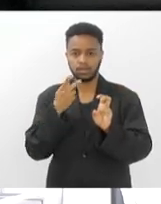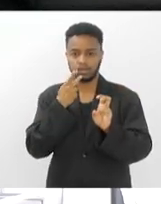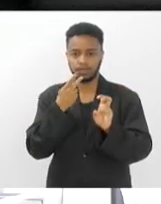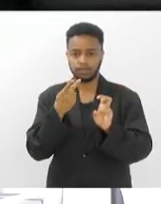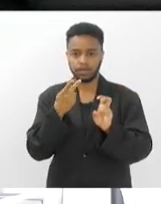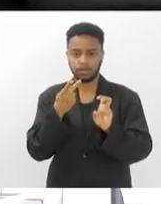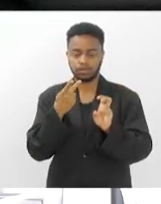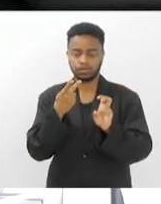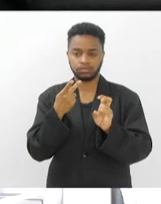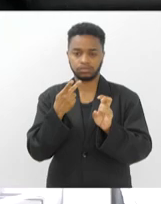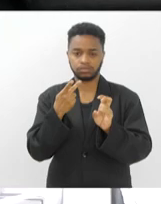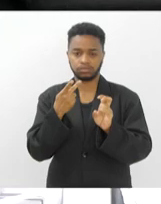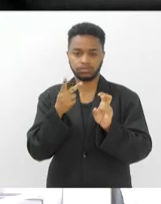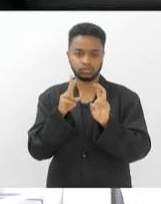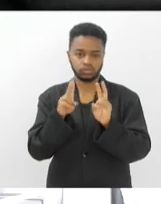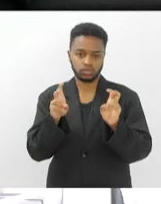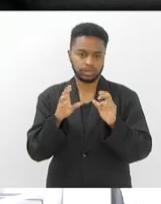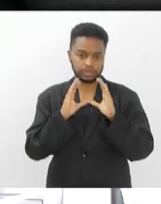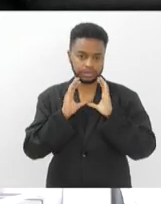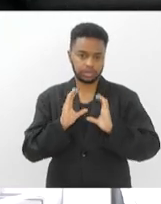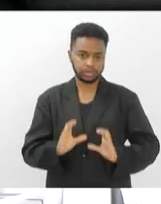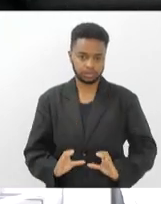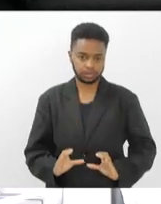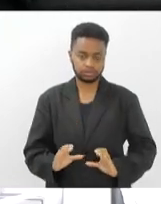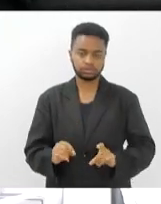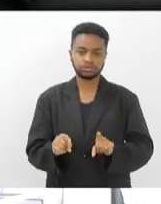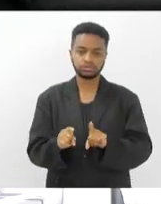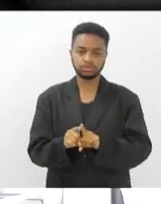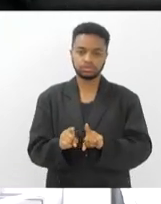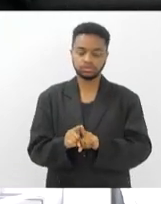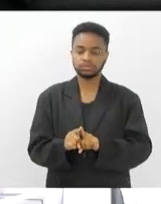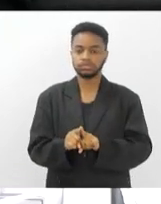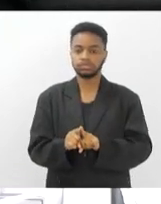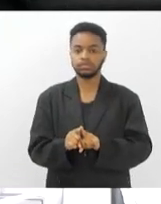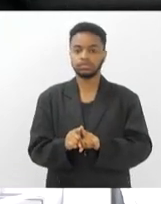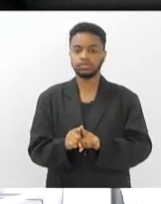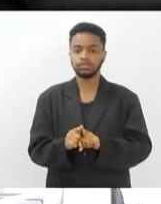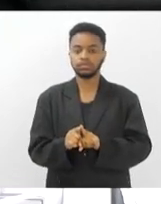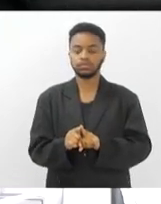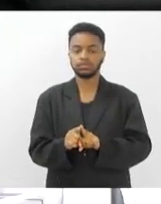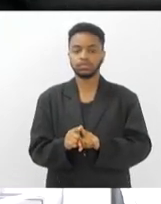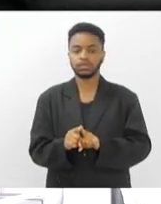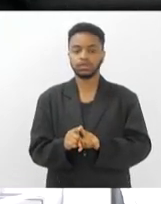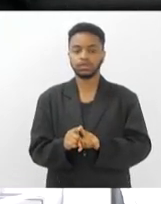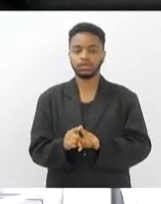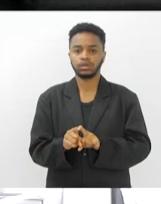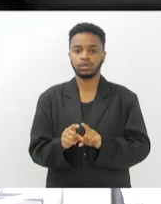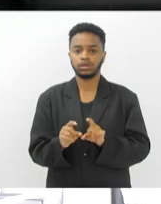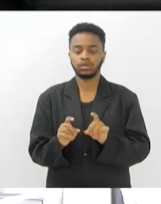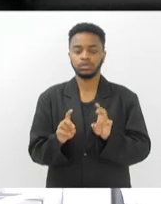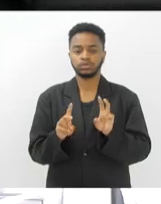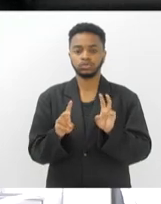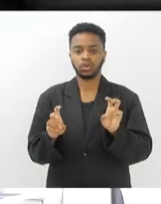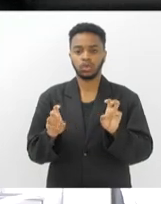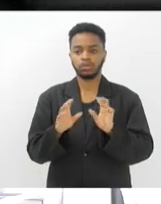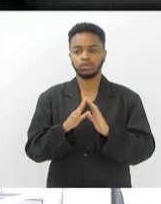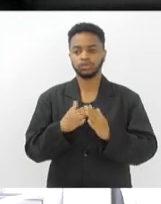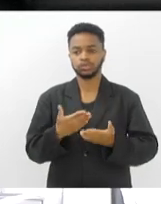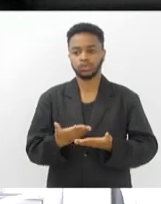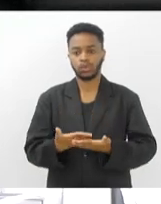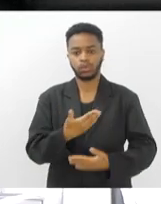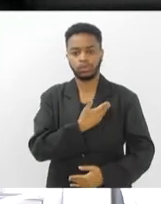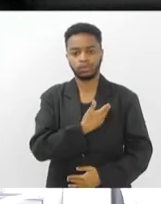ao exercício da cidadania, de respeito específico às escolas da